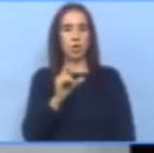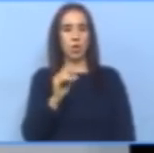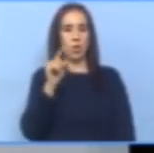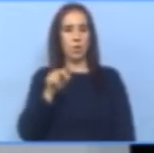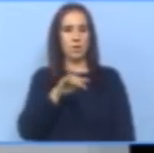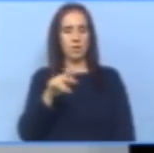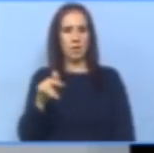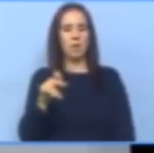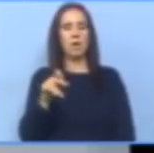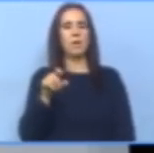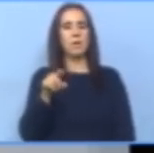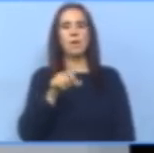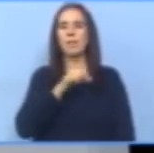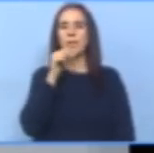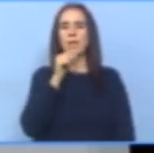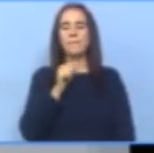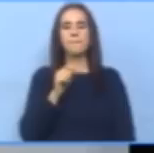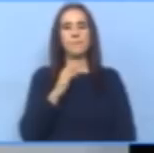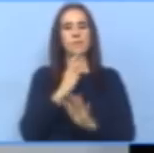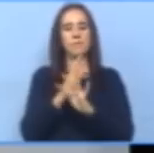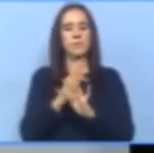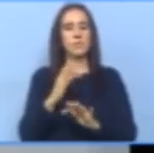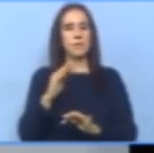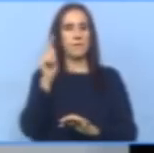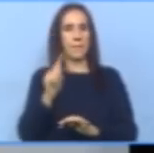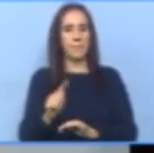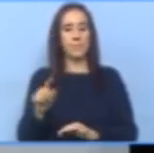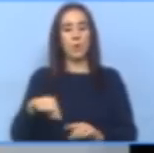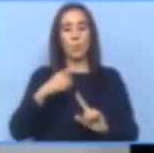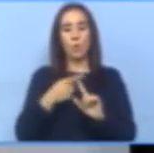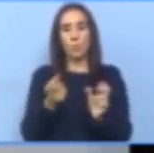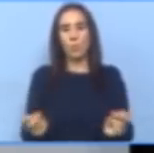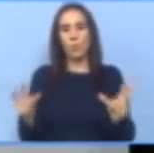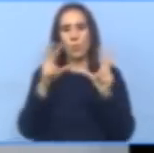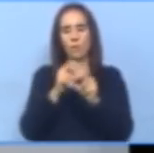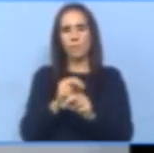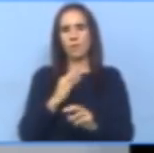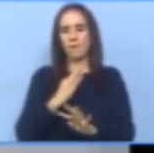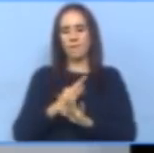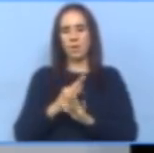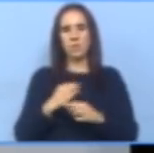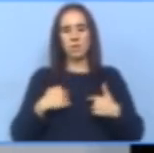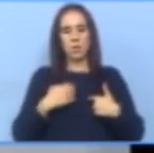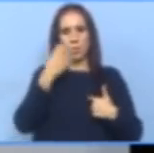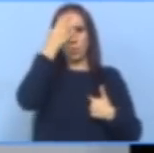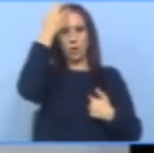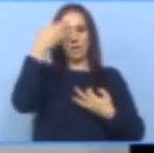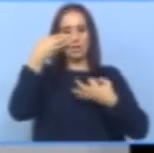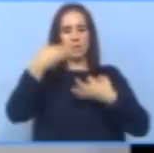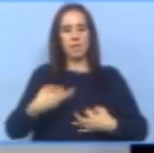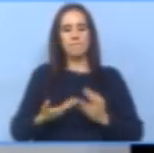fé todos os anos, na festa do Ano Novo, o rei era despojado da sua dignidade para dar início a uma nova